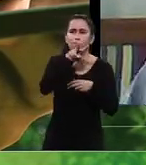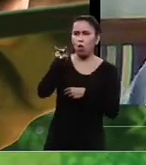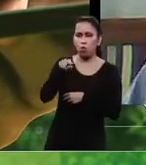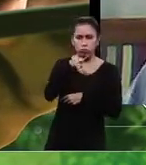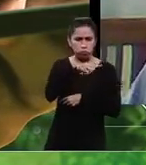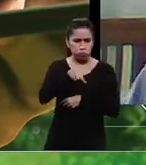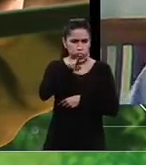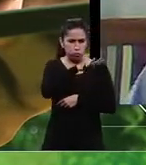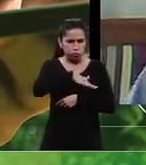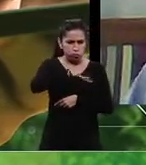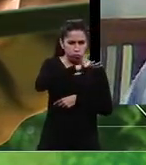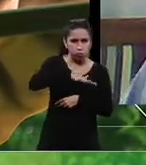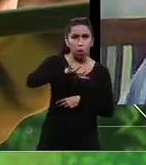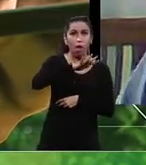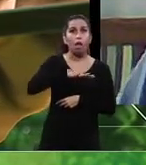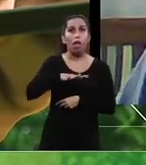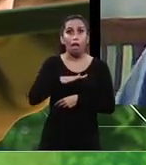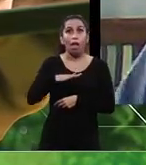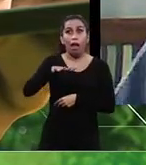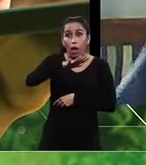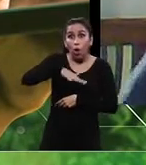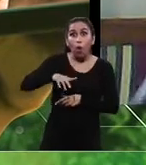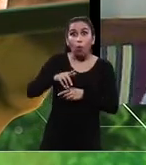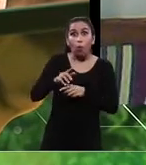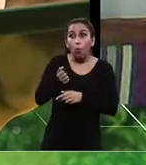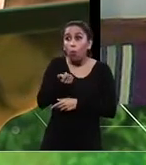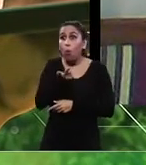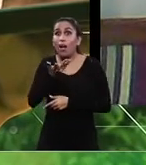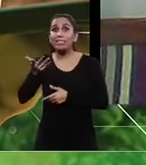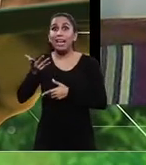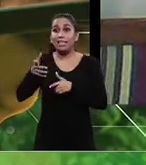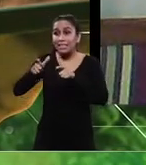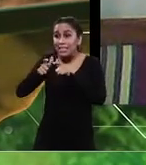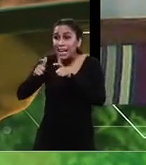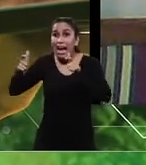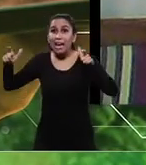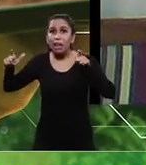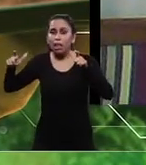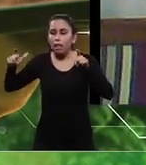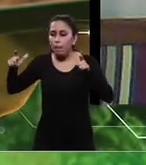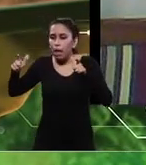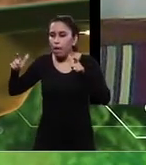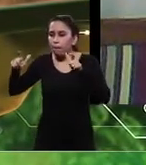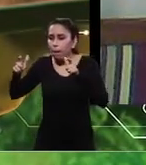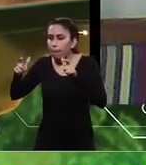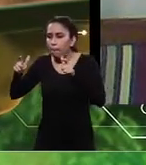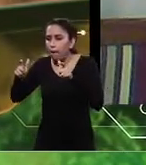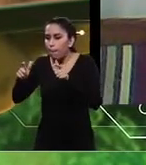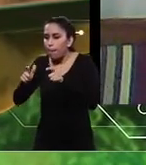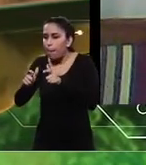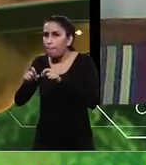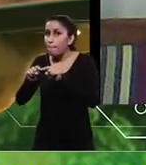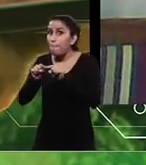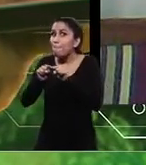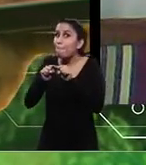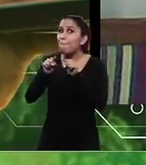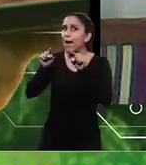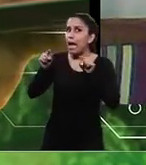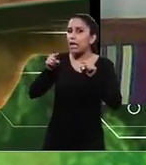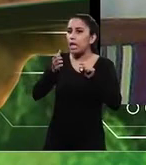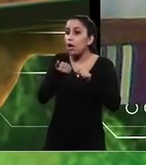de pastagem vêm diminuindo ano a ano, no entanto, o número de cabeças e a produção ela sobe